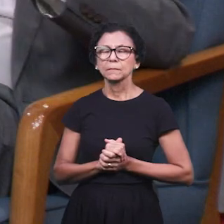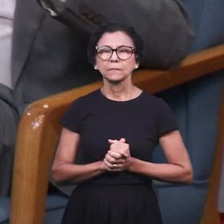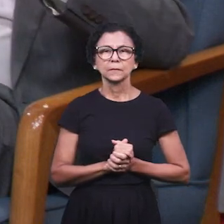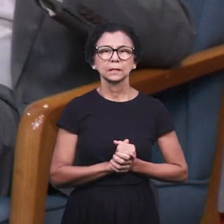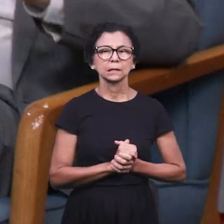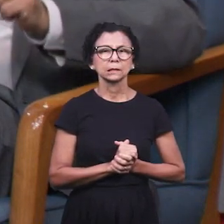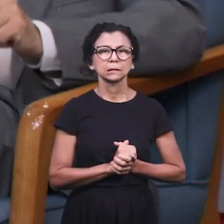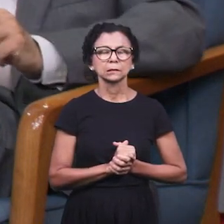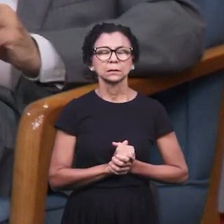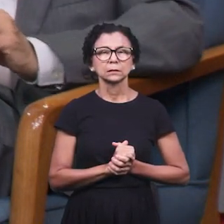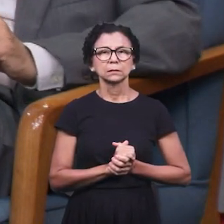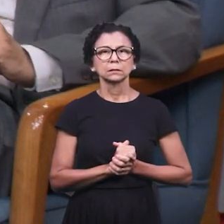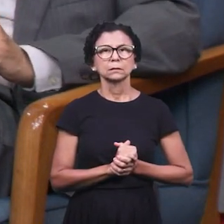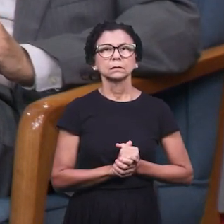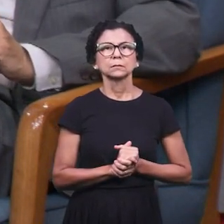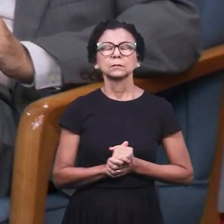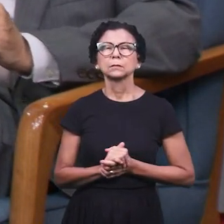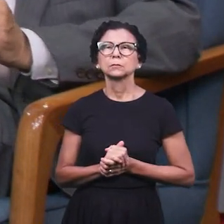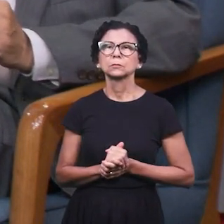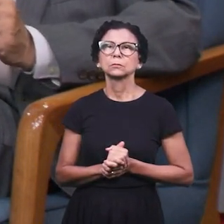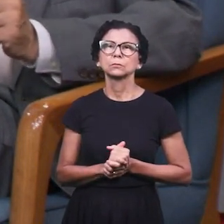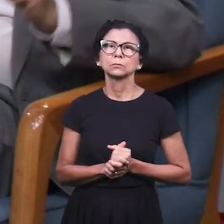É por isso, irmãos.